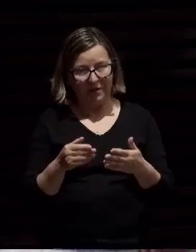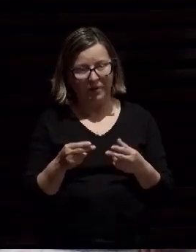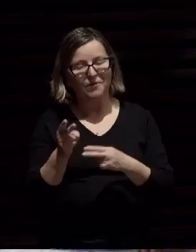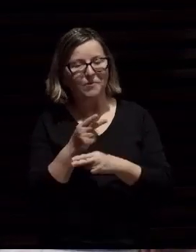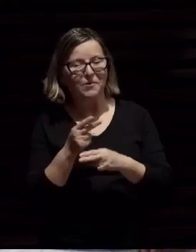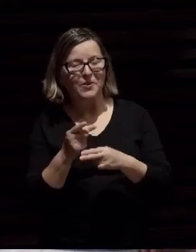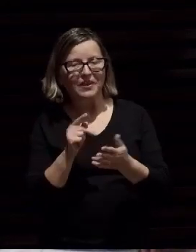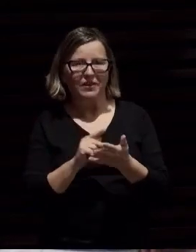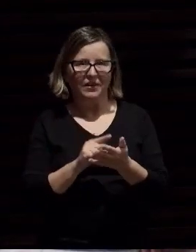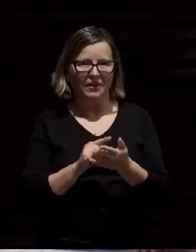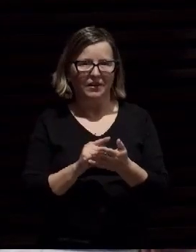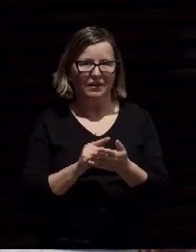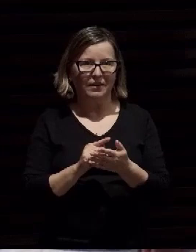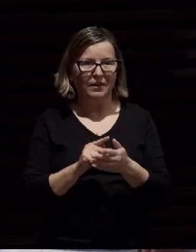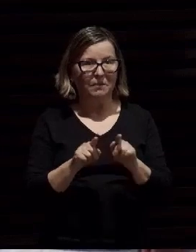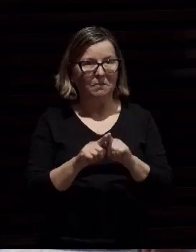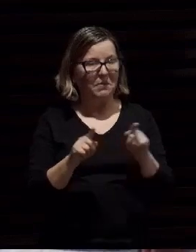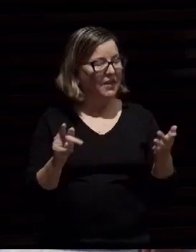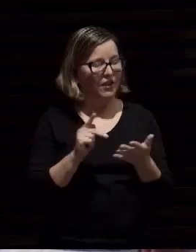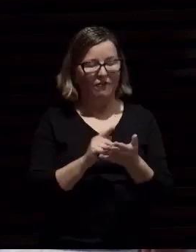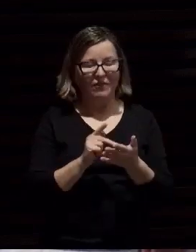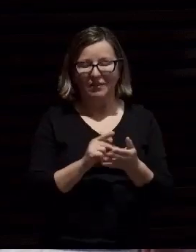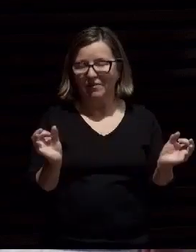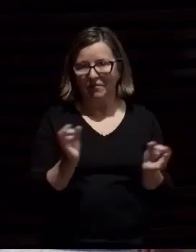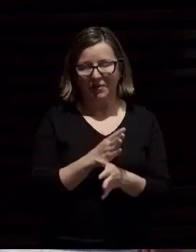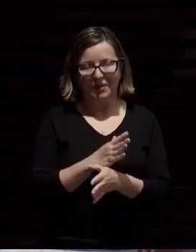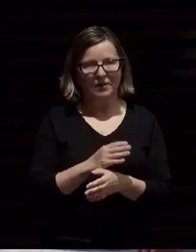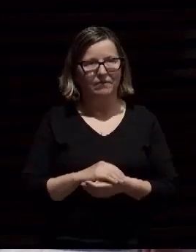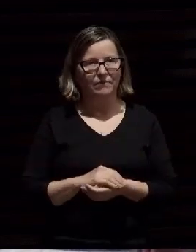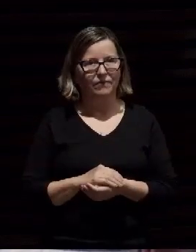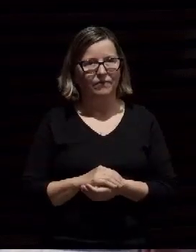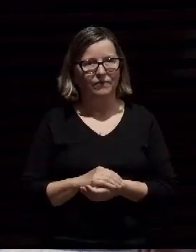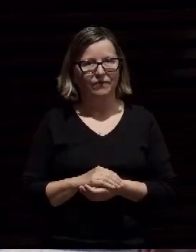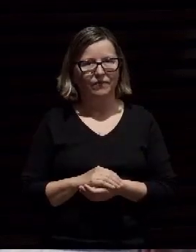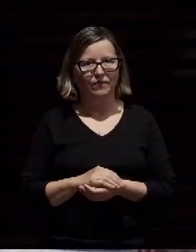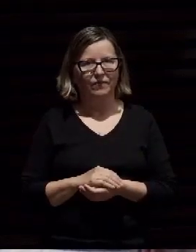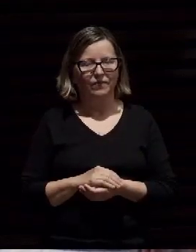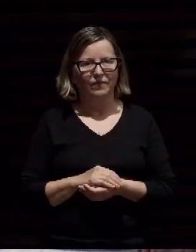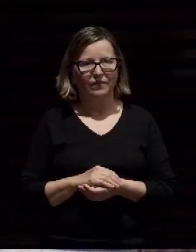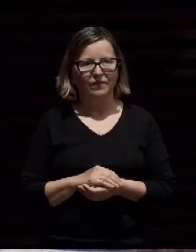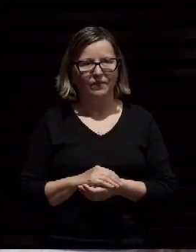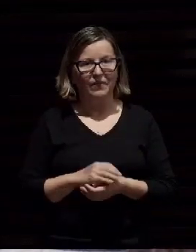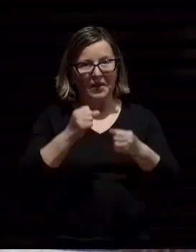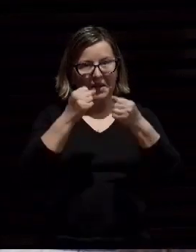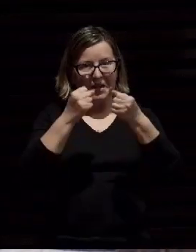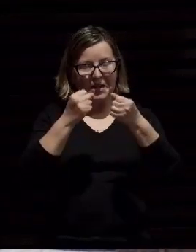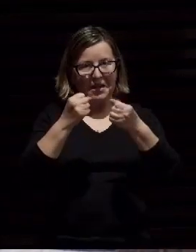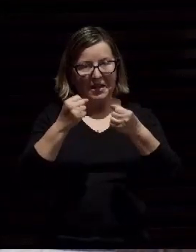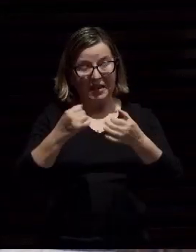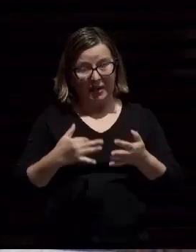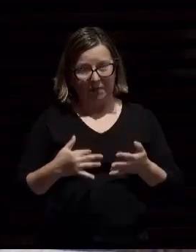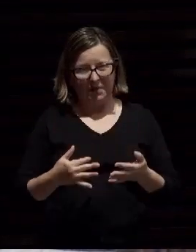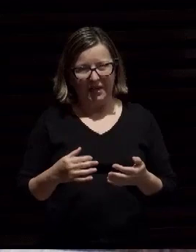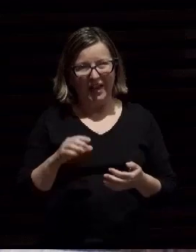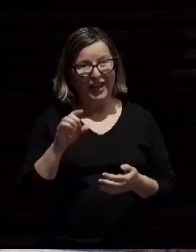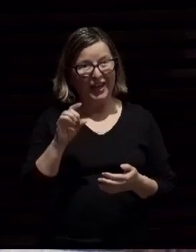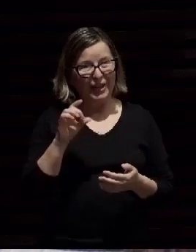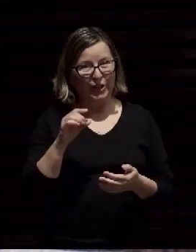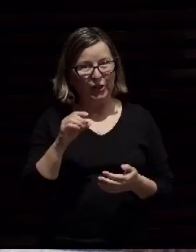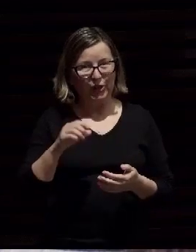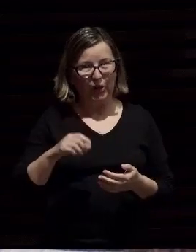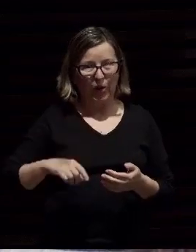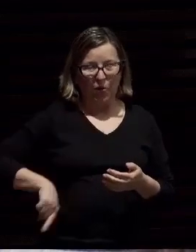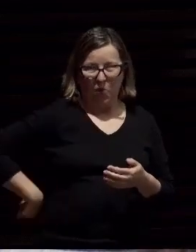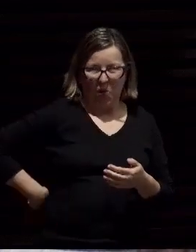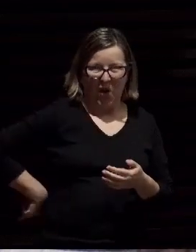toda. Descrever o rabo do elefante como sendo o paquiderme semelhante à